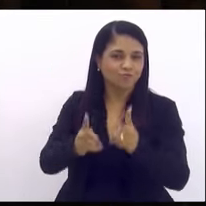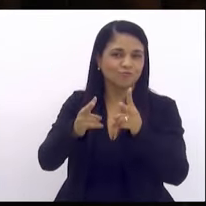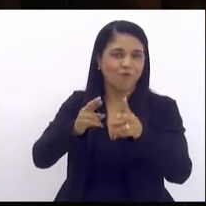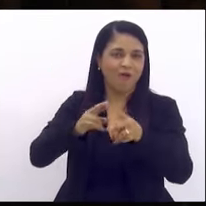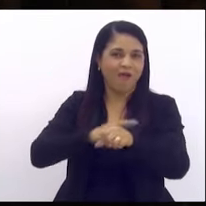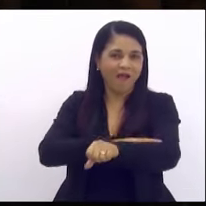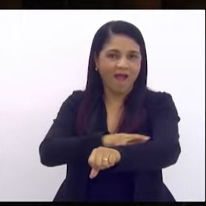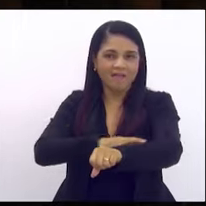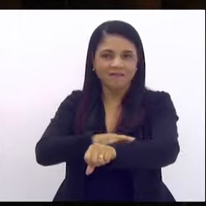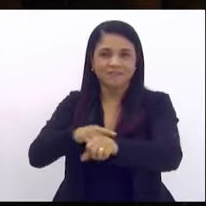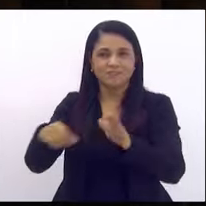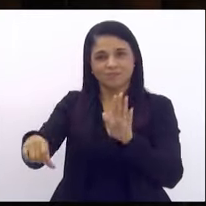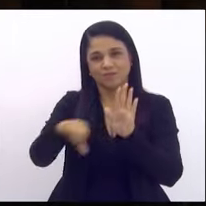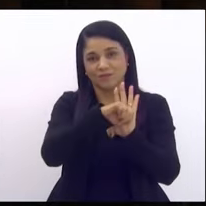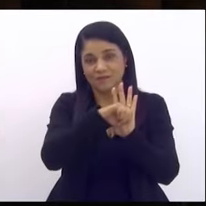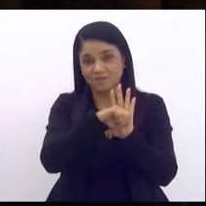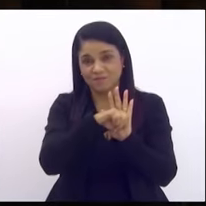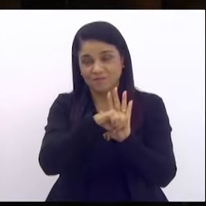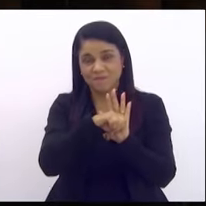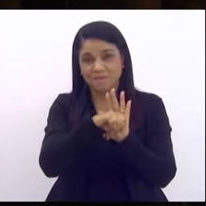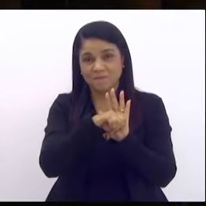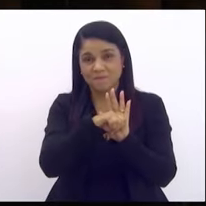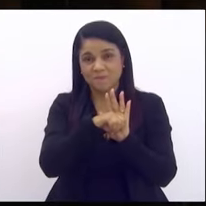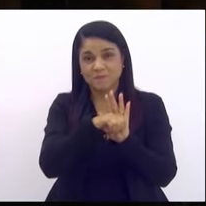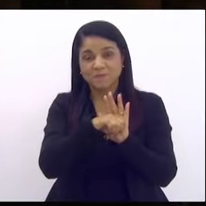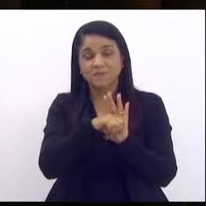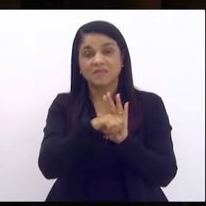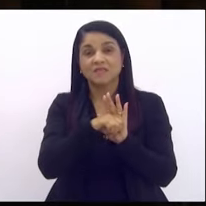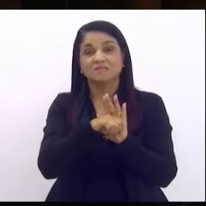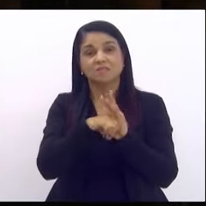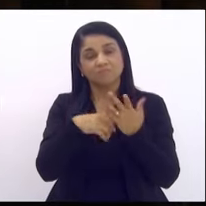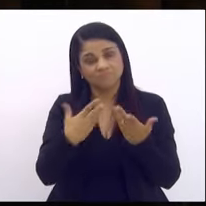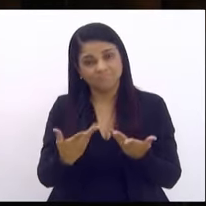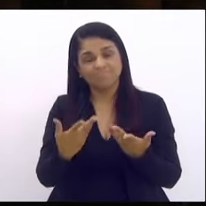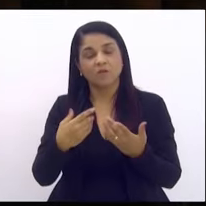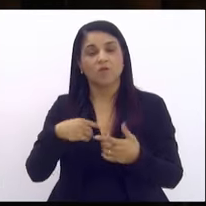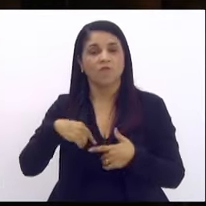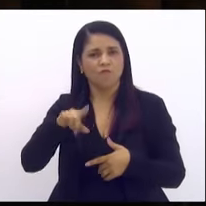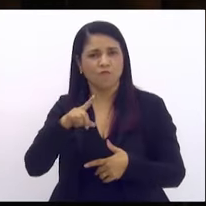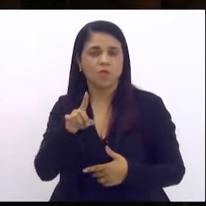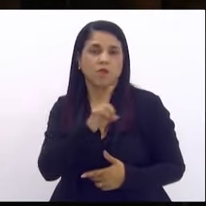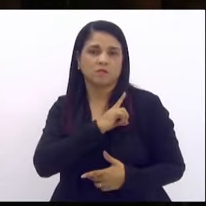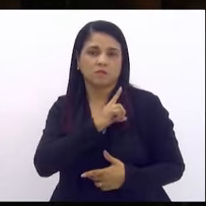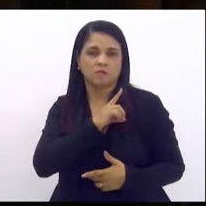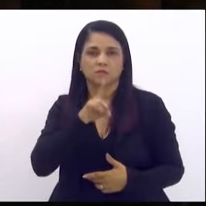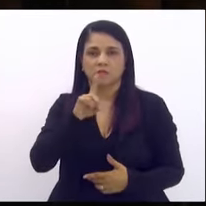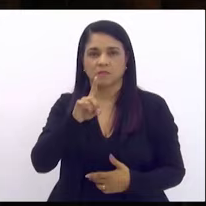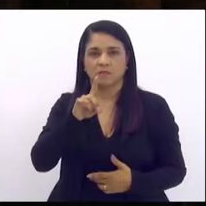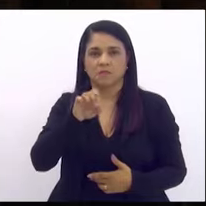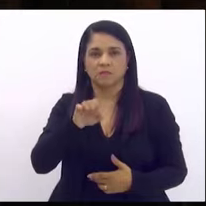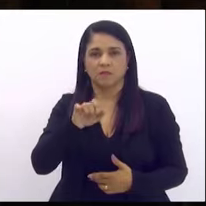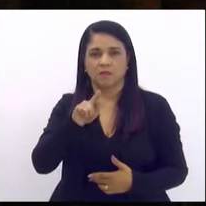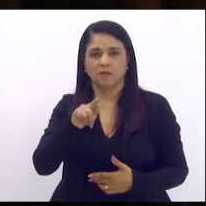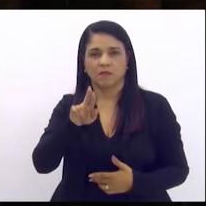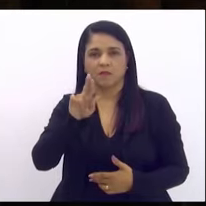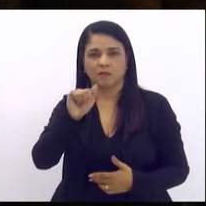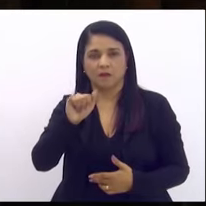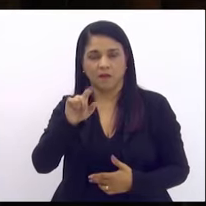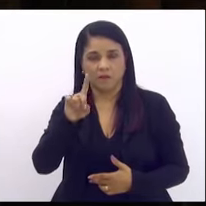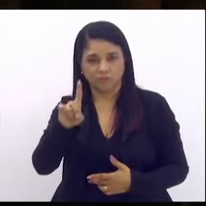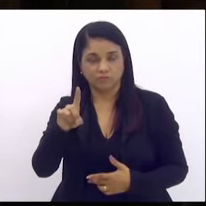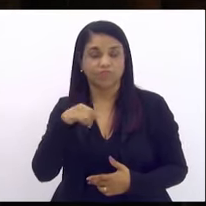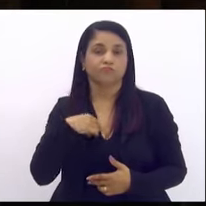seus crimes então É nesse sentido que nós fomos a decade e os a delegada e os delegados